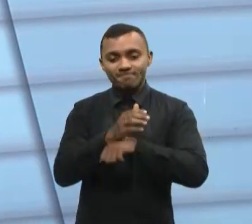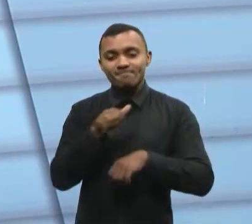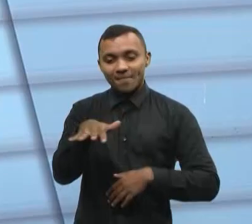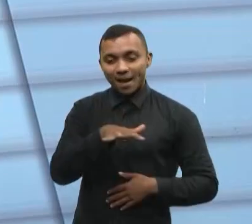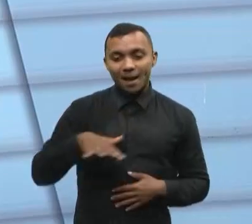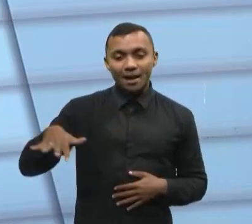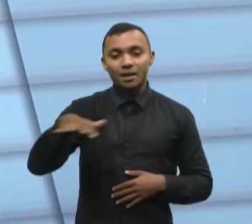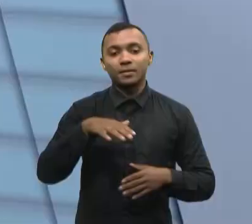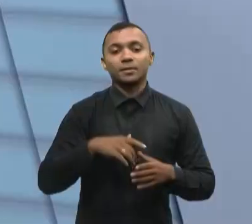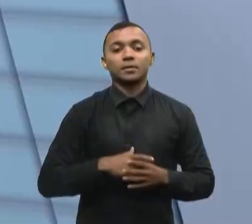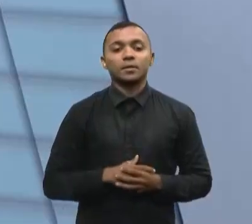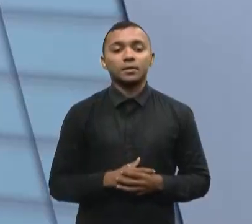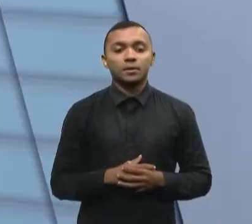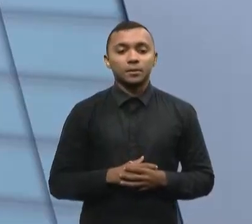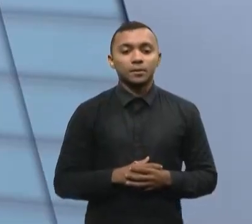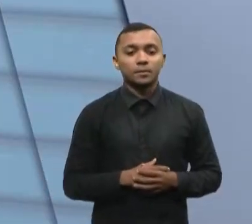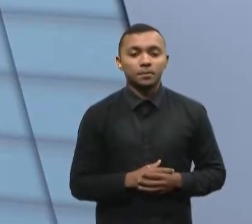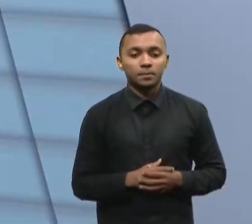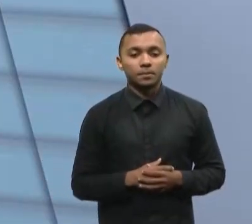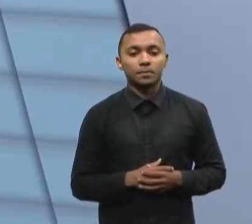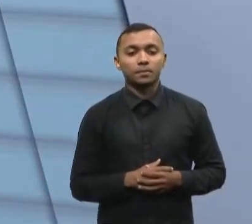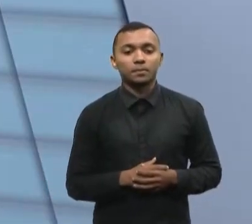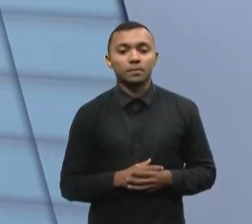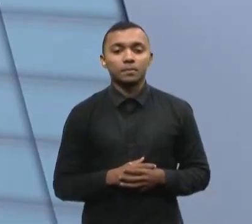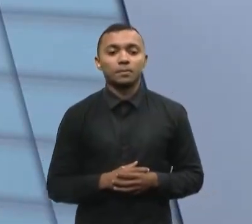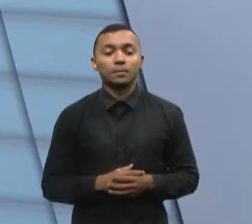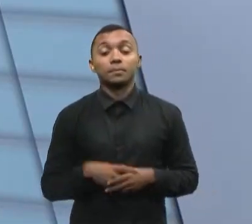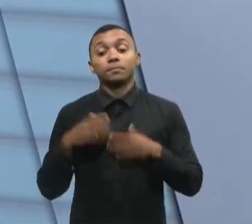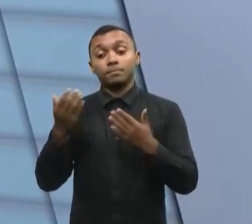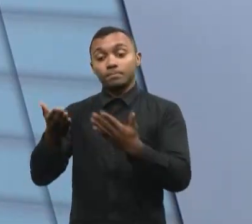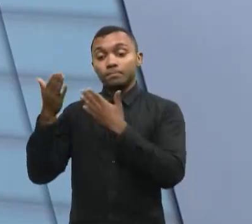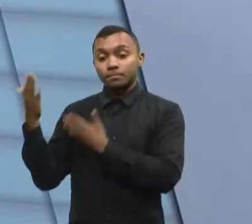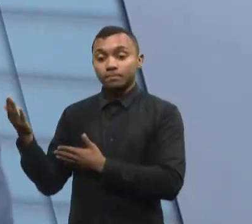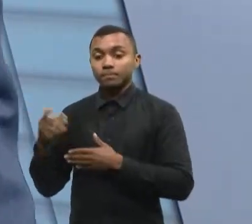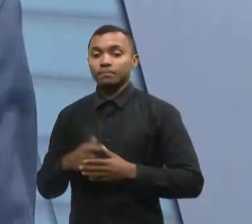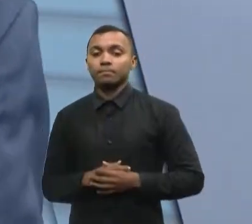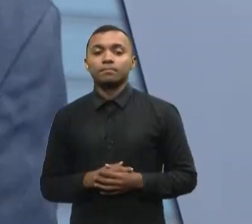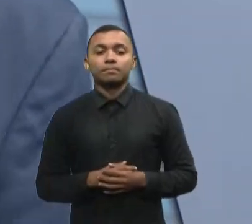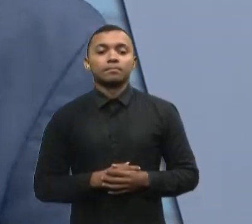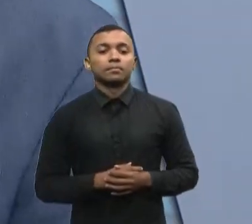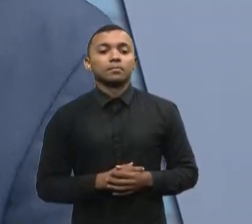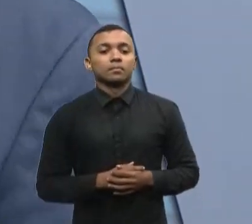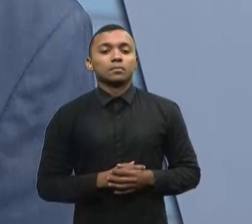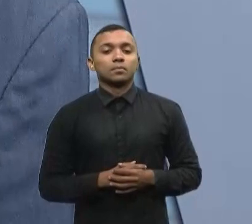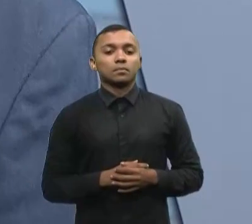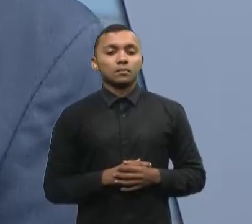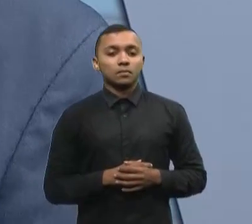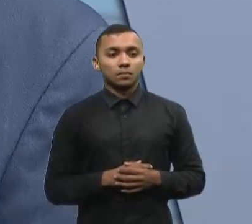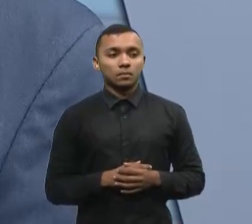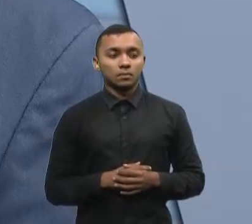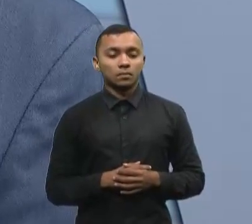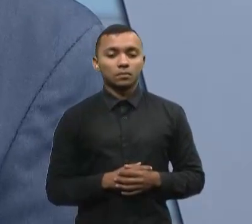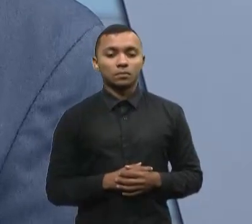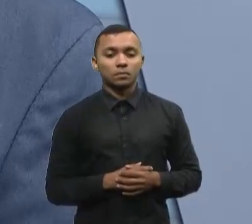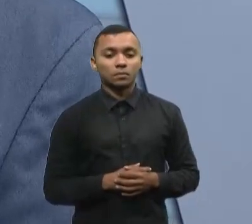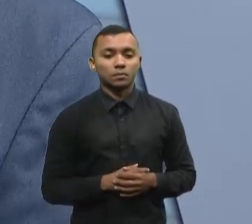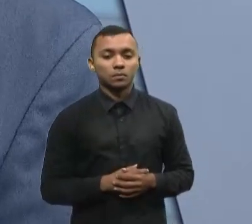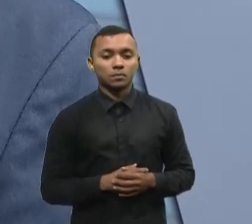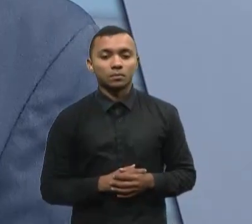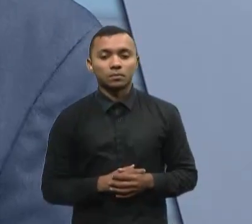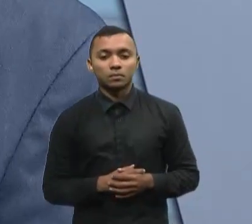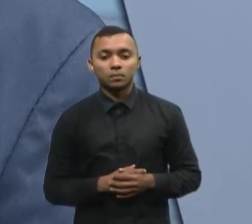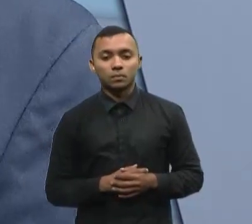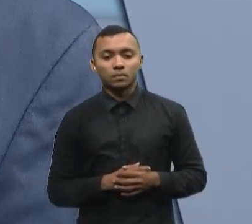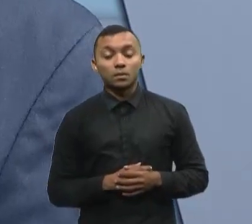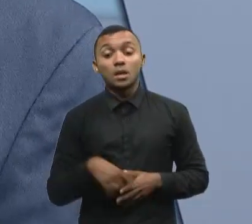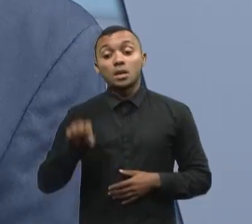direção. Doutor André Manganelli aqui e a Renata Soares. Doutor, como todos, né, quer dizer,